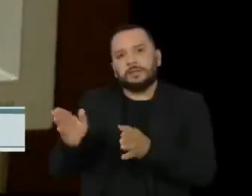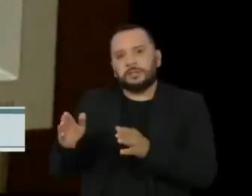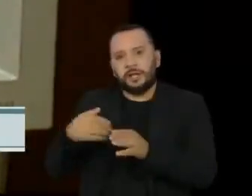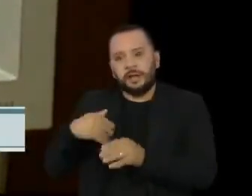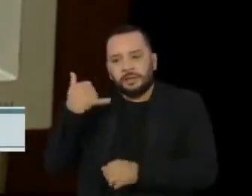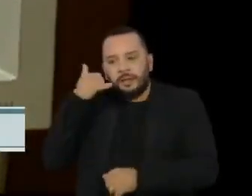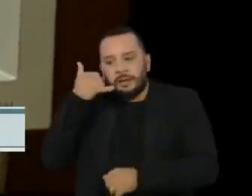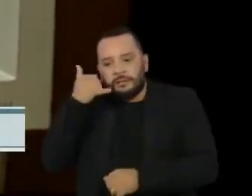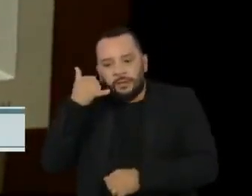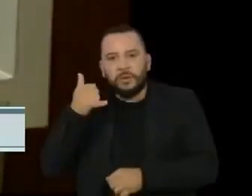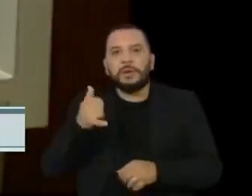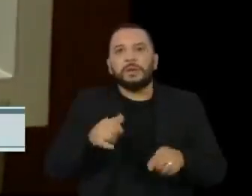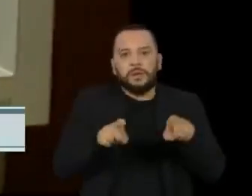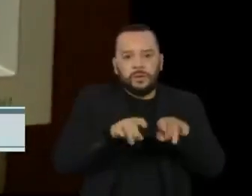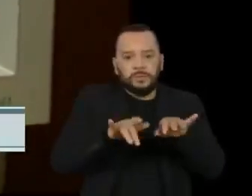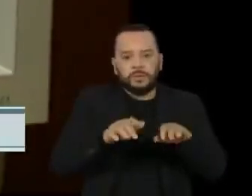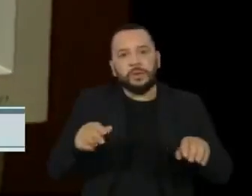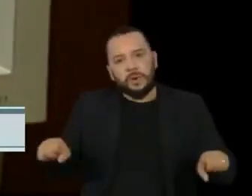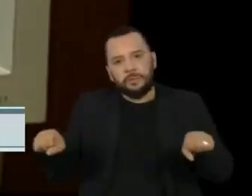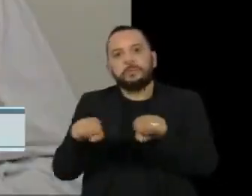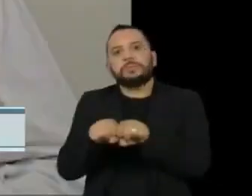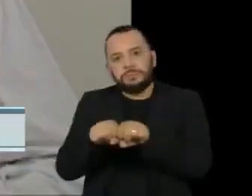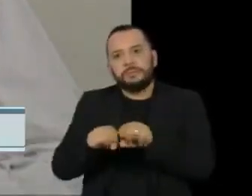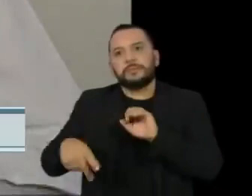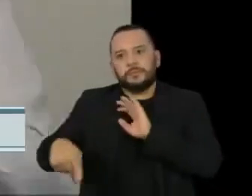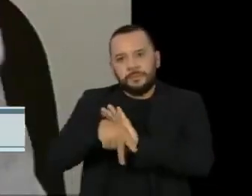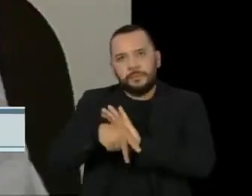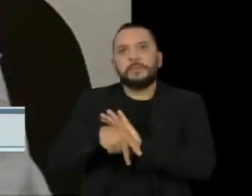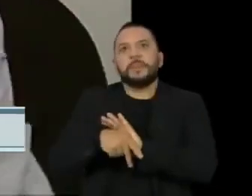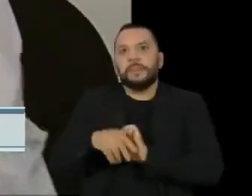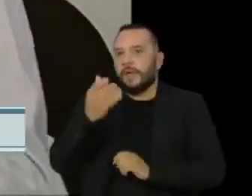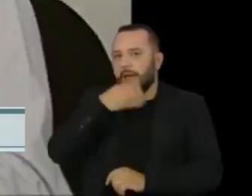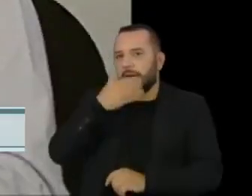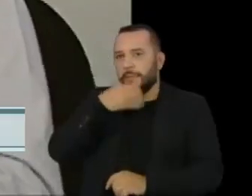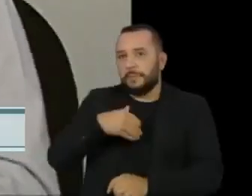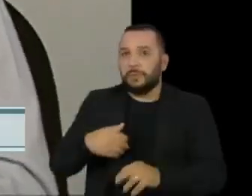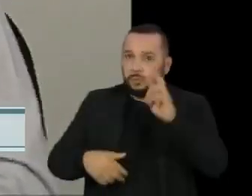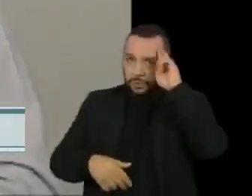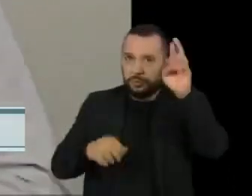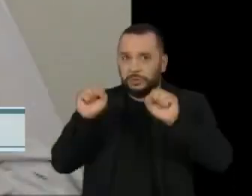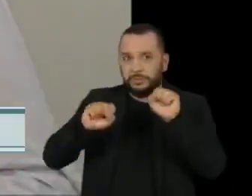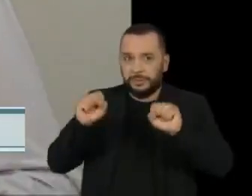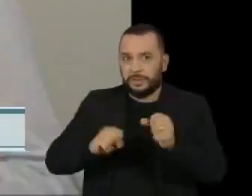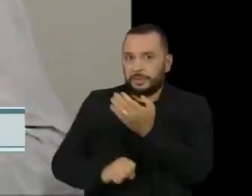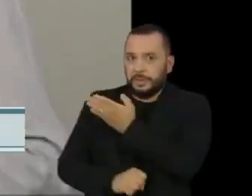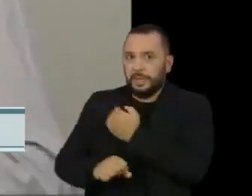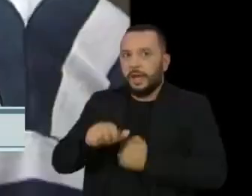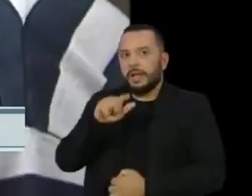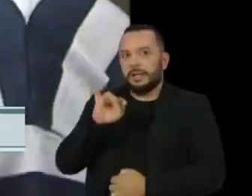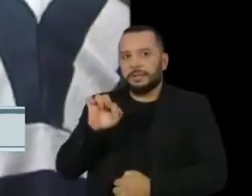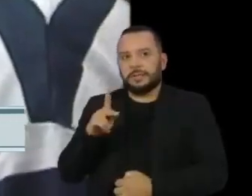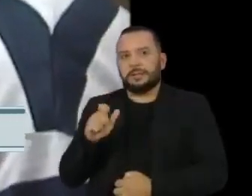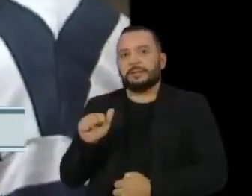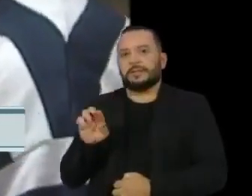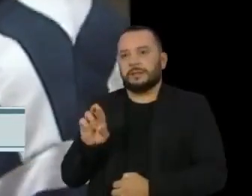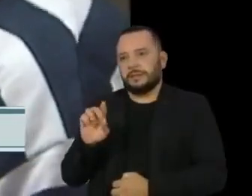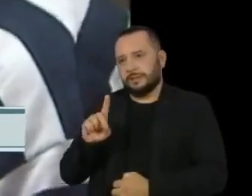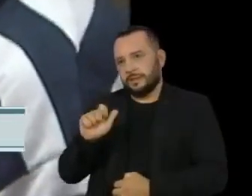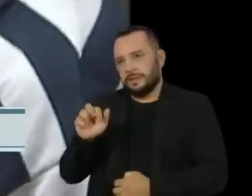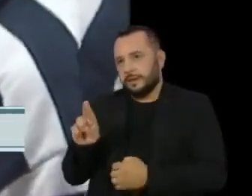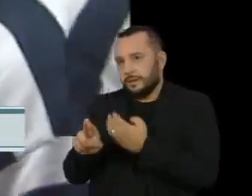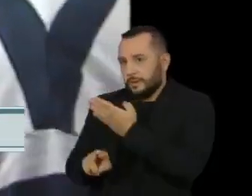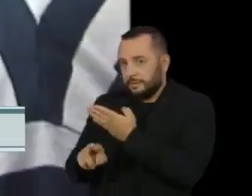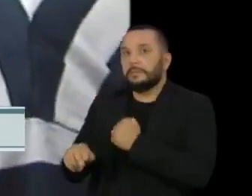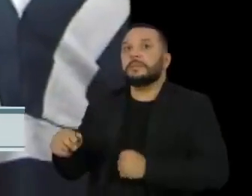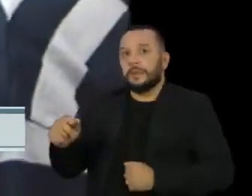época pelo sistema BBS. O empresário que desbravou esse terreno no país foi Alexander Mandic, um empreendedor, filho